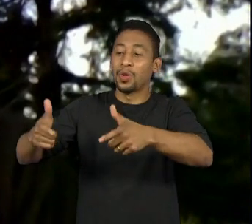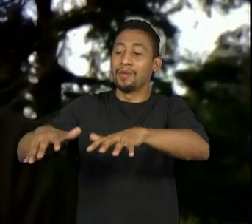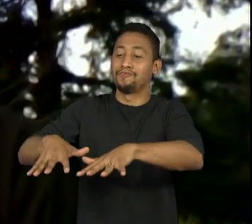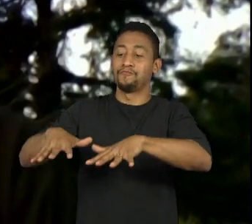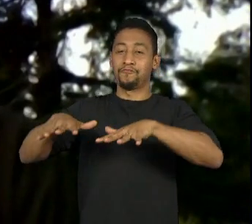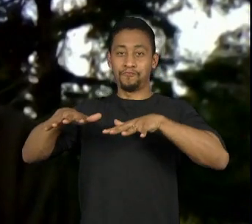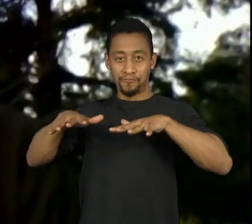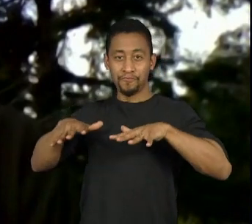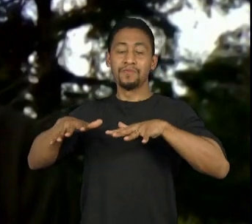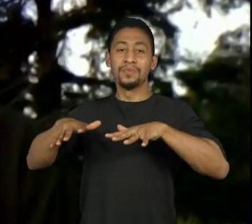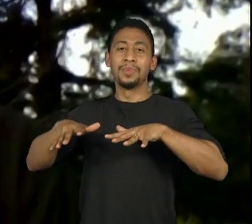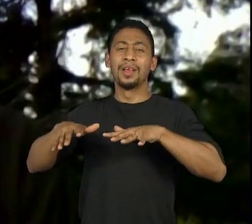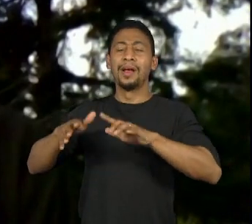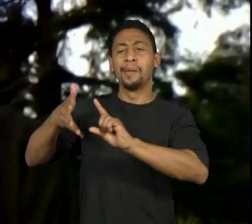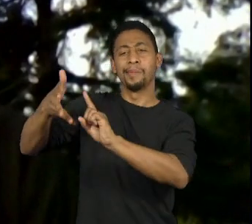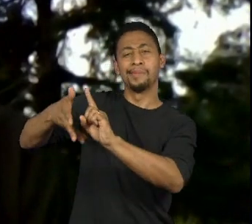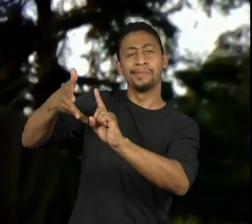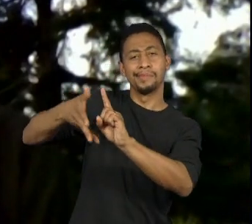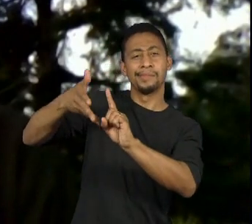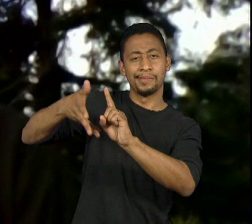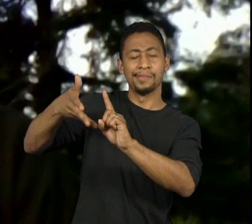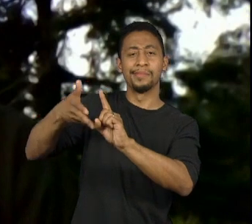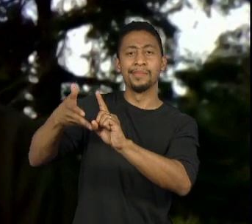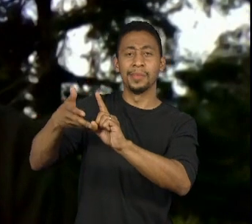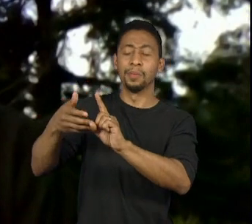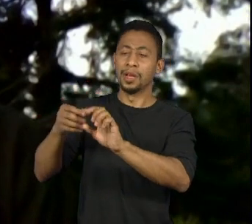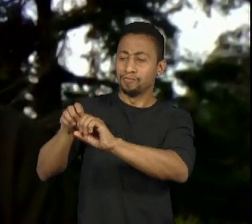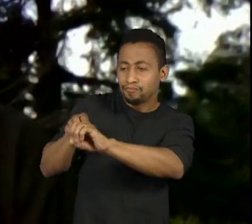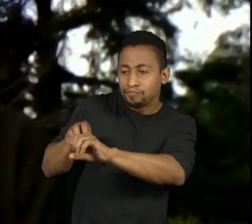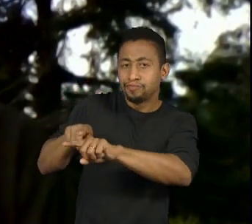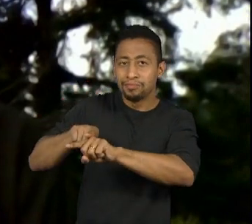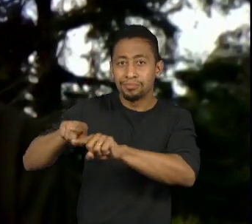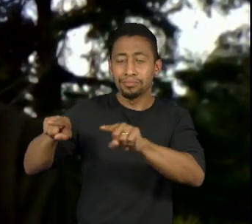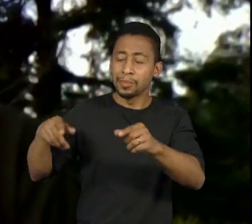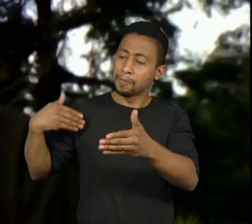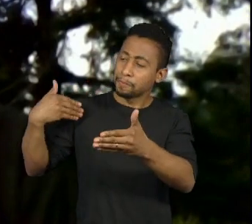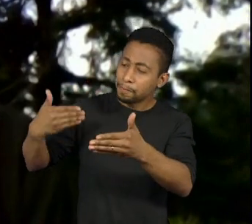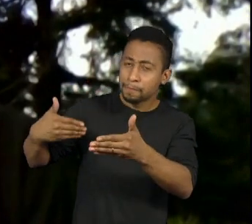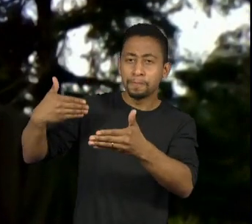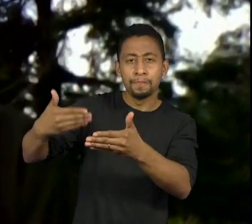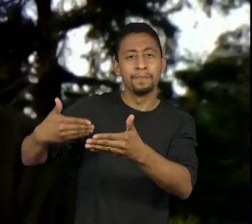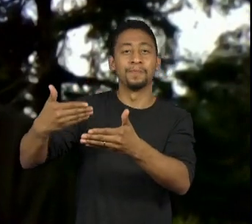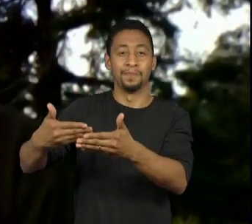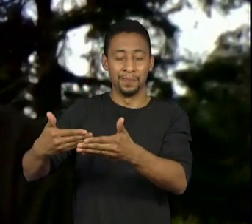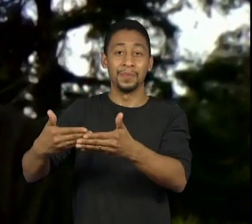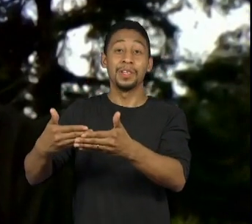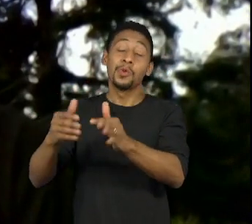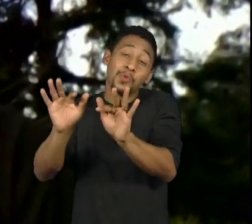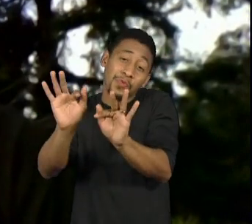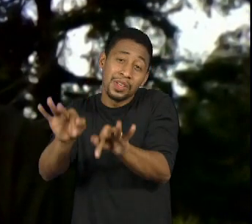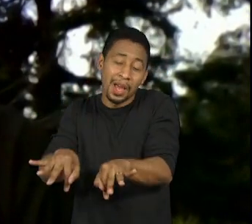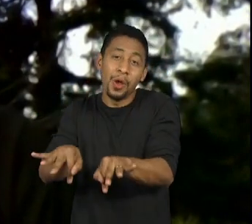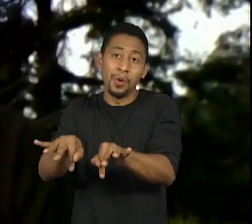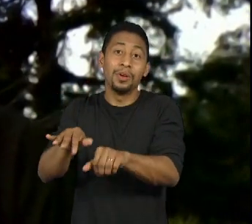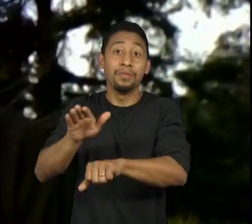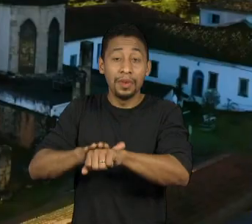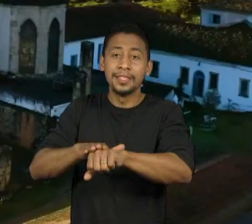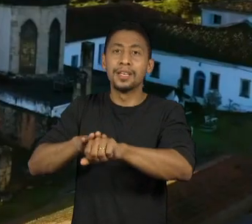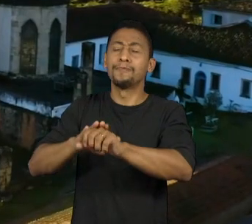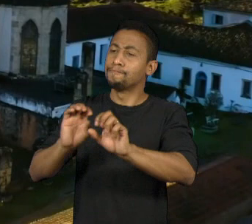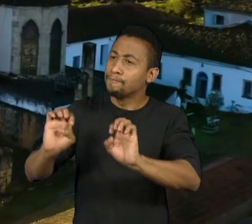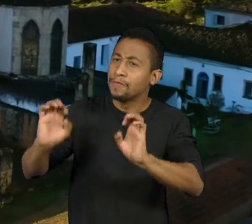e seminário. No trecho final, né, é só a parte do seminário mesmo,